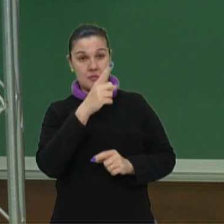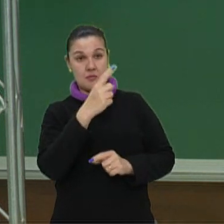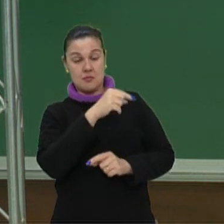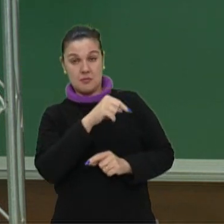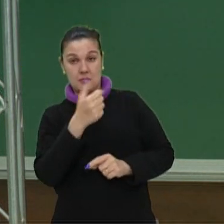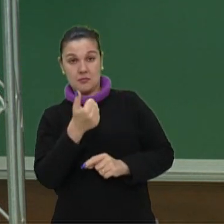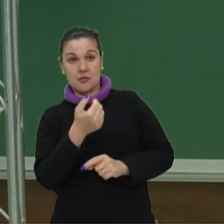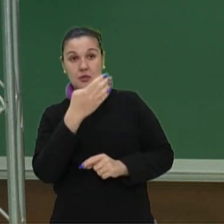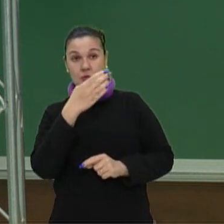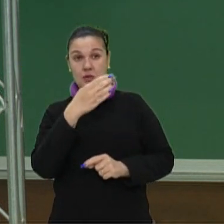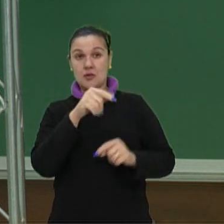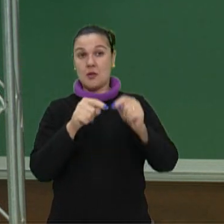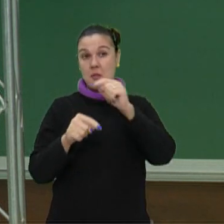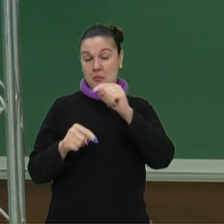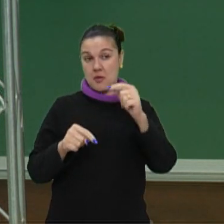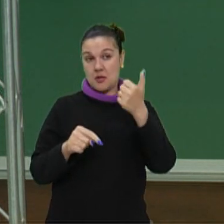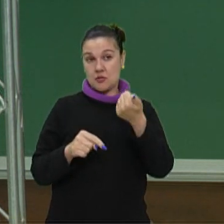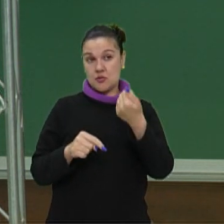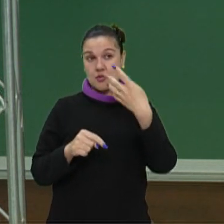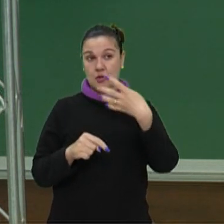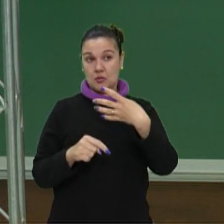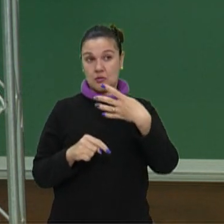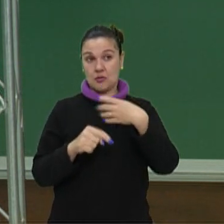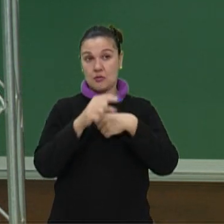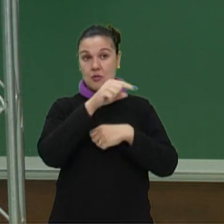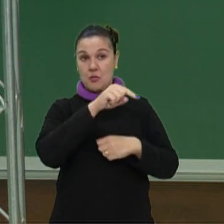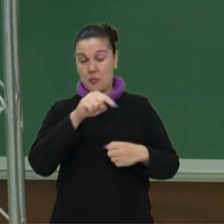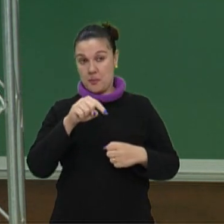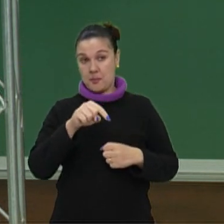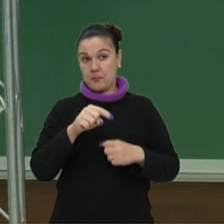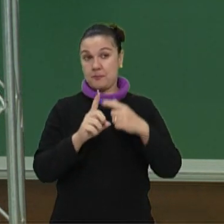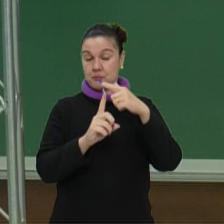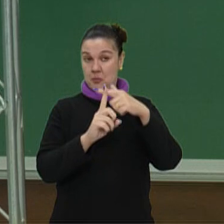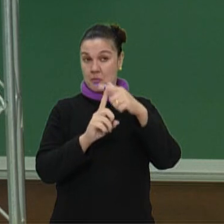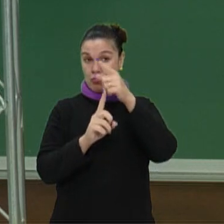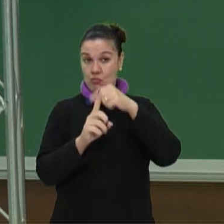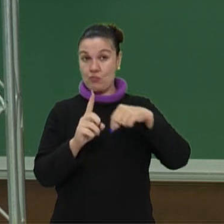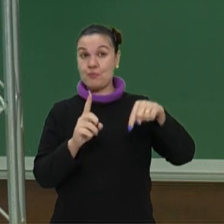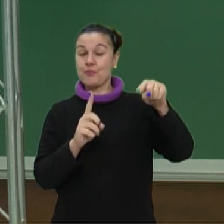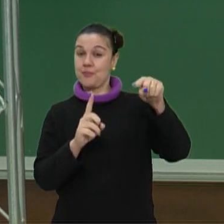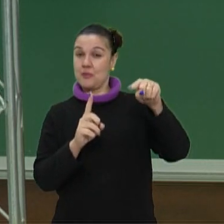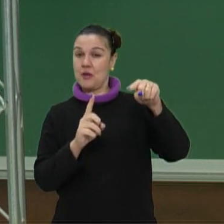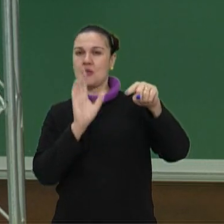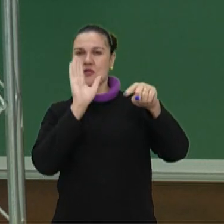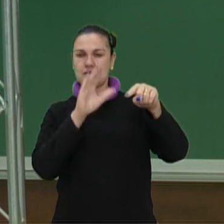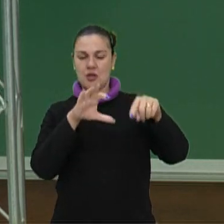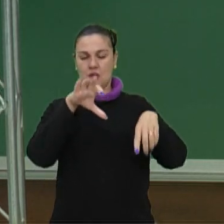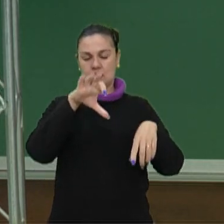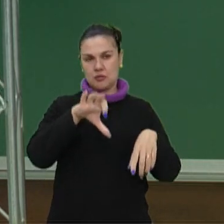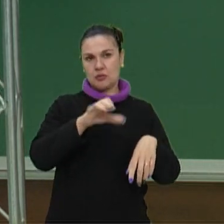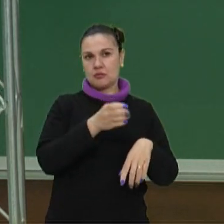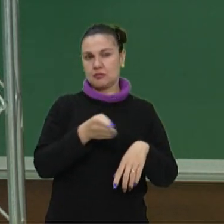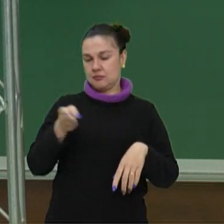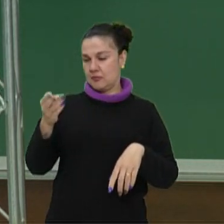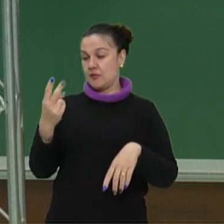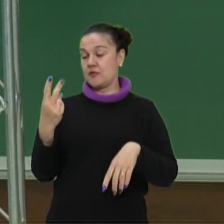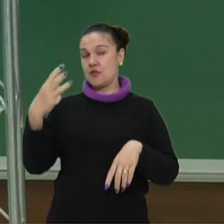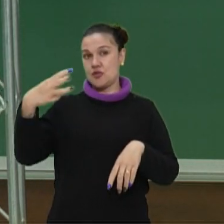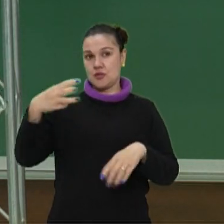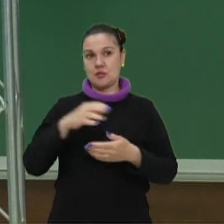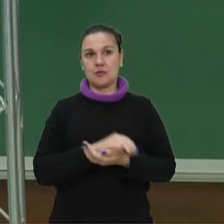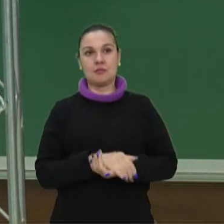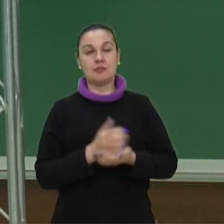14. Esse menos 14, pelo princípio aditivo, vem mais 14 aqui. E tinha 9, 9 mais 14 dá os 23